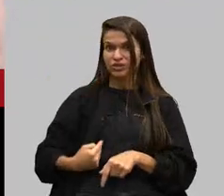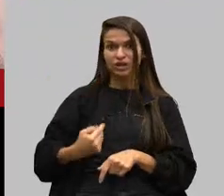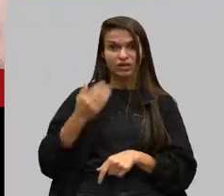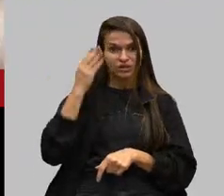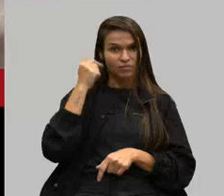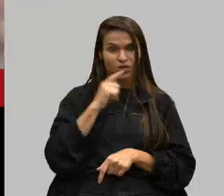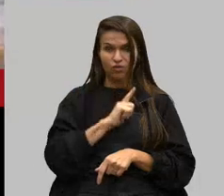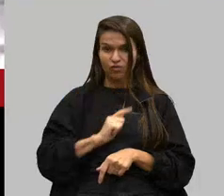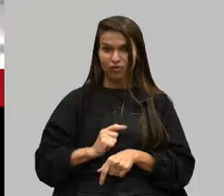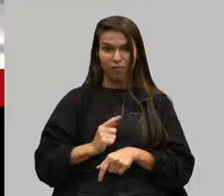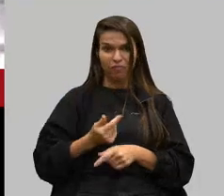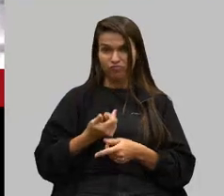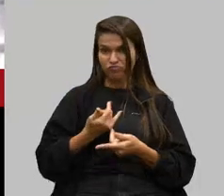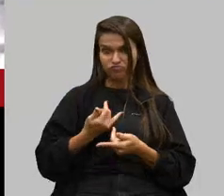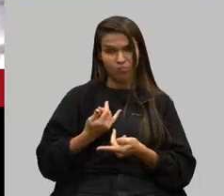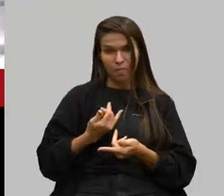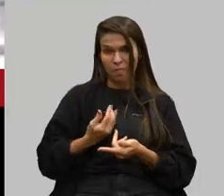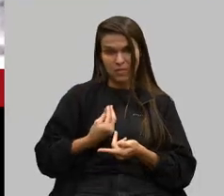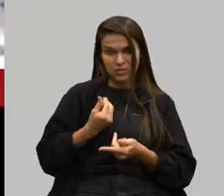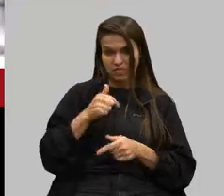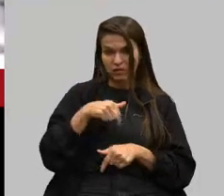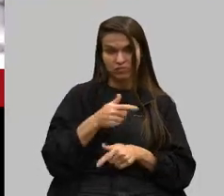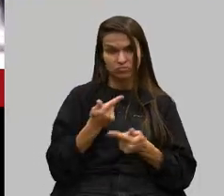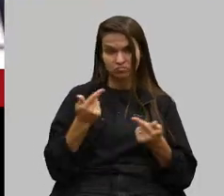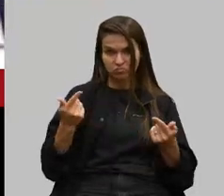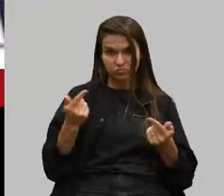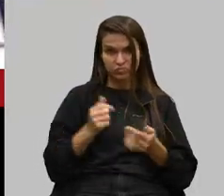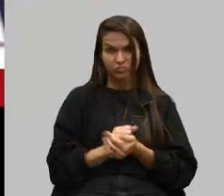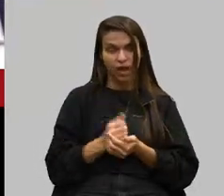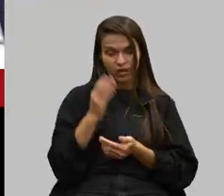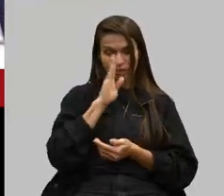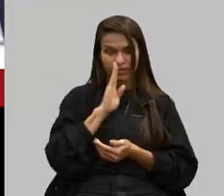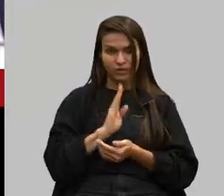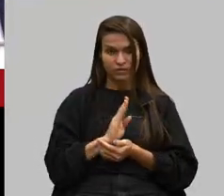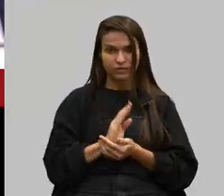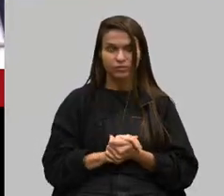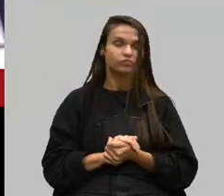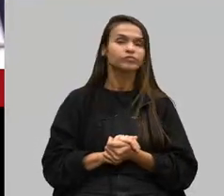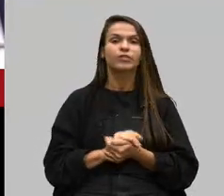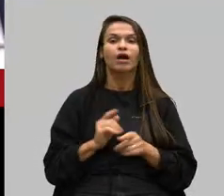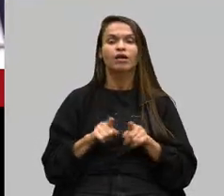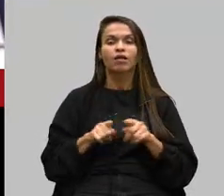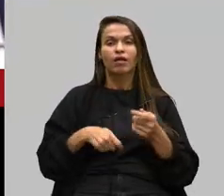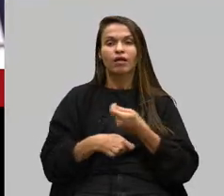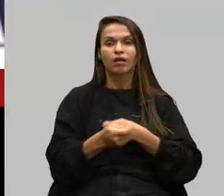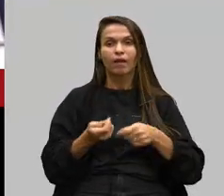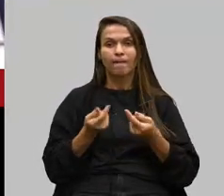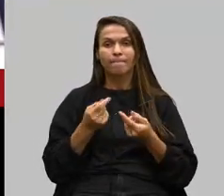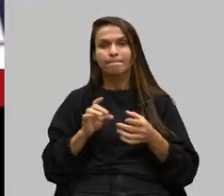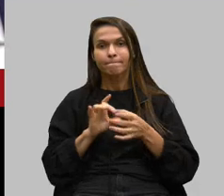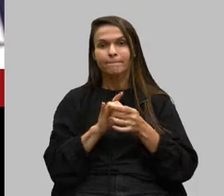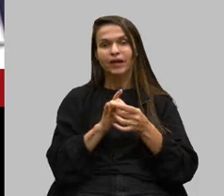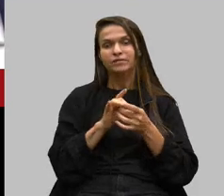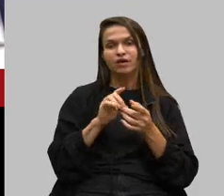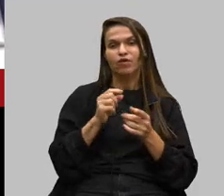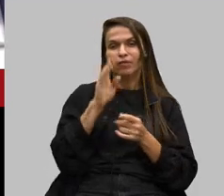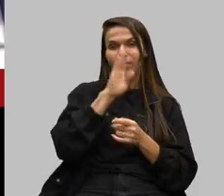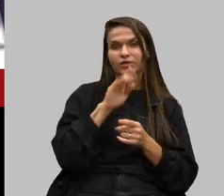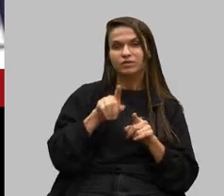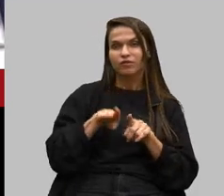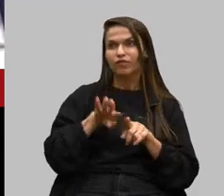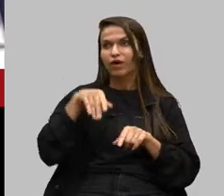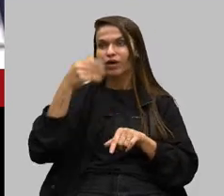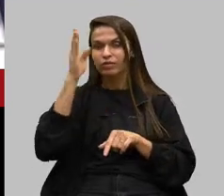aqui mesmo porque Nas questões importantes o governador não tava aqui no Brasil eh articular parcerias nacionais internacionais